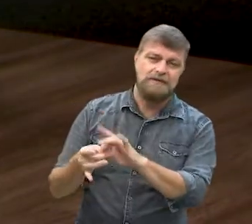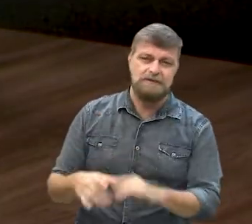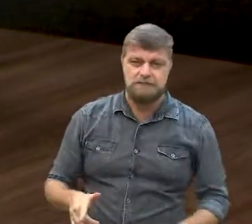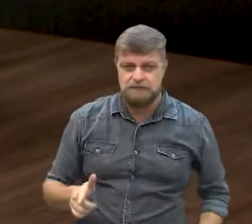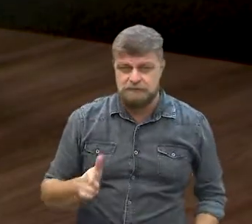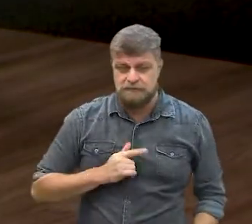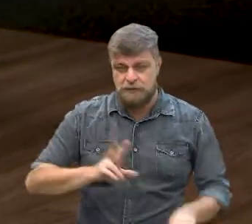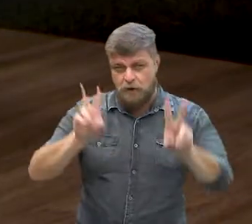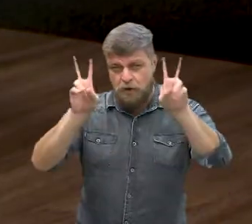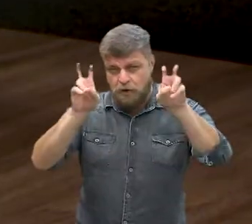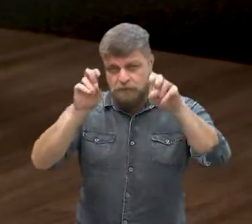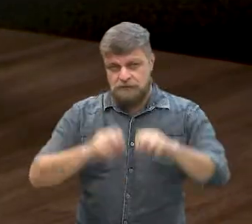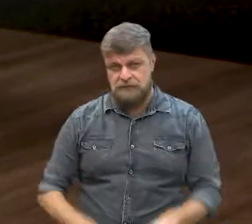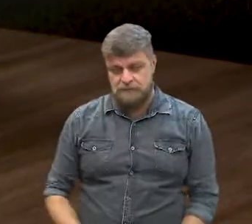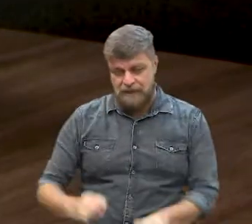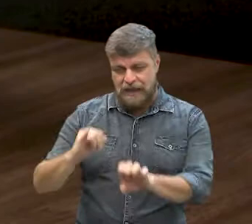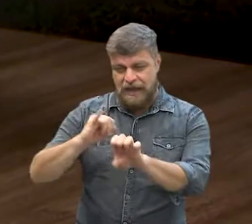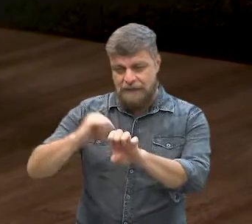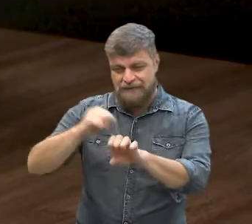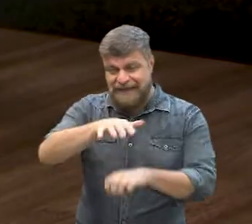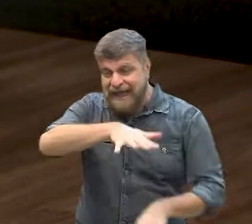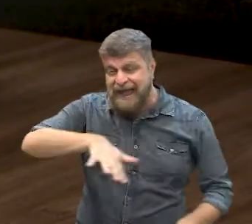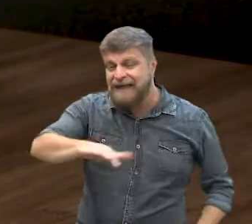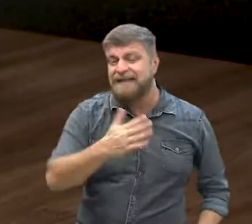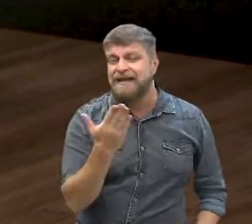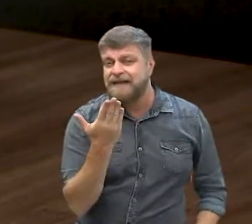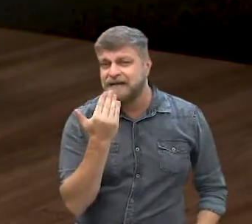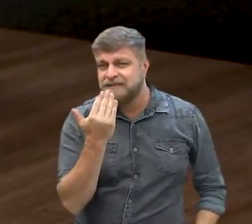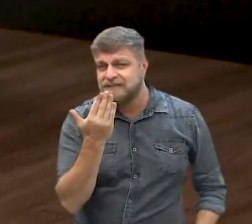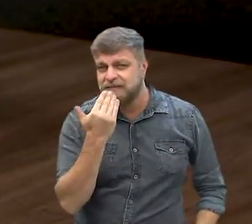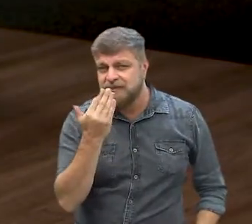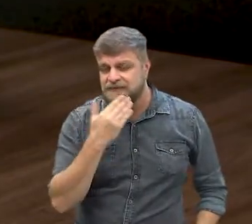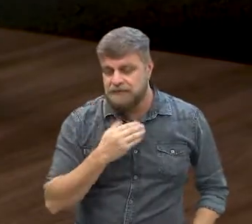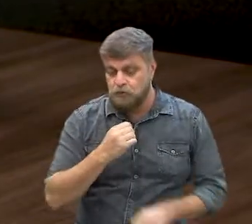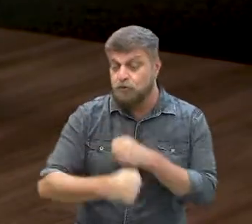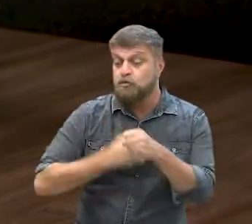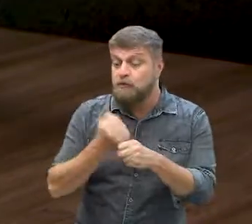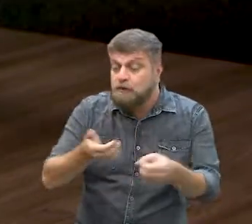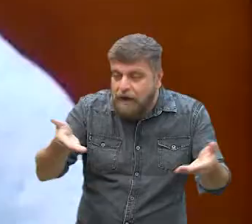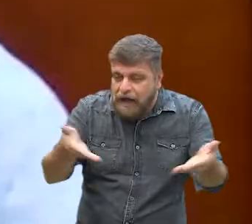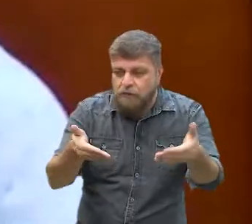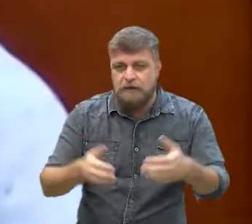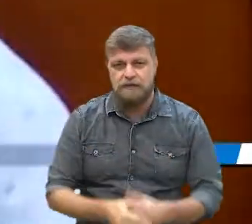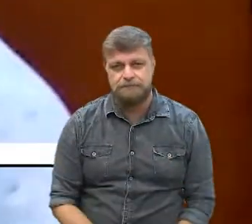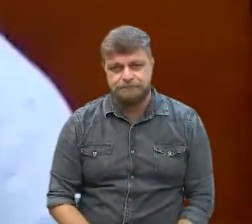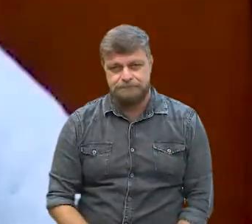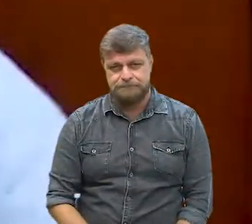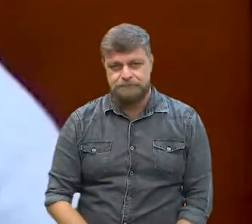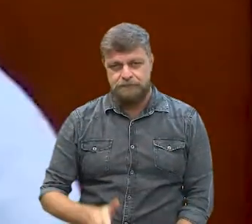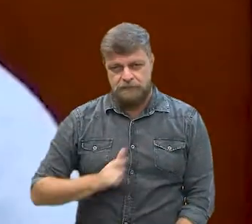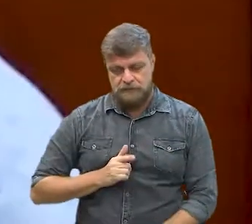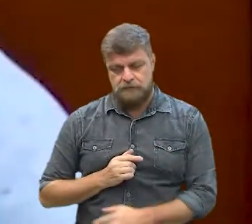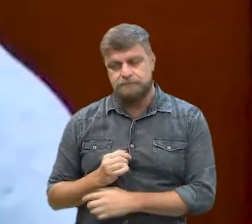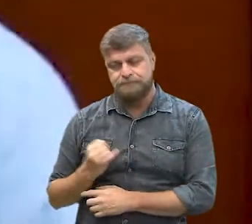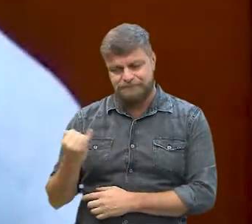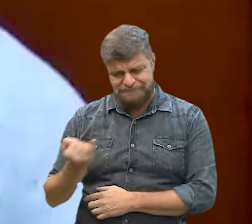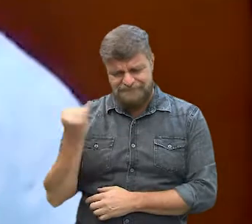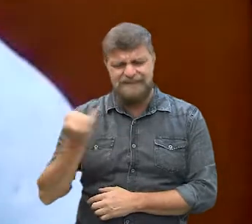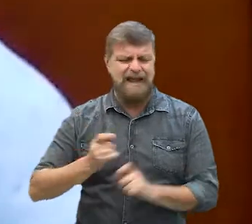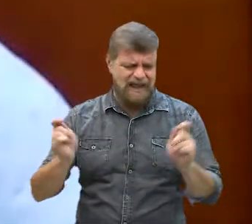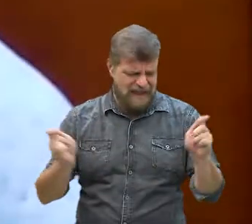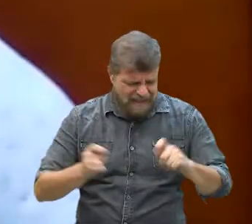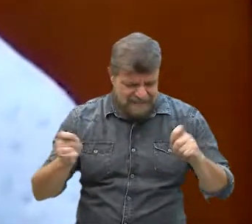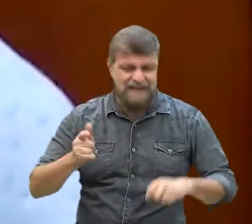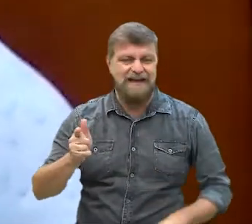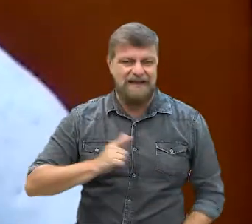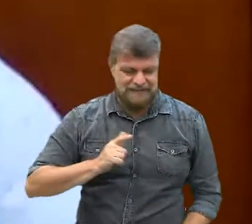todo a questão de empreender no ramo de alimentação ainda este ano. Assim, eu acho que vale muito a pena ainda, tá?